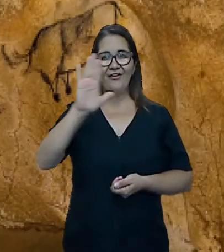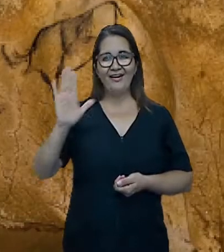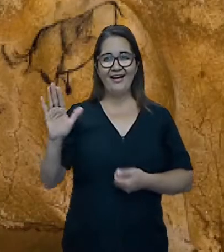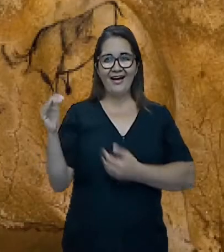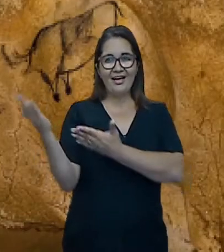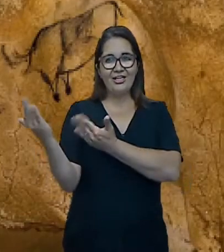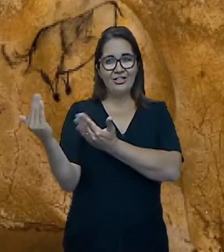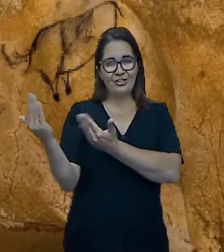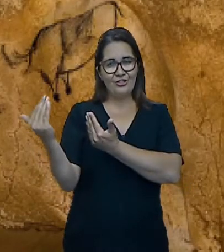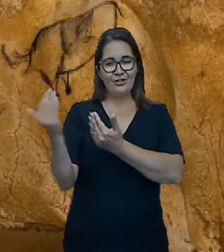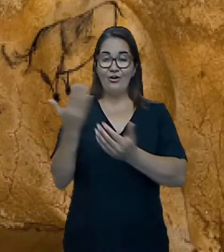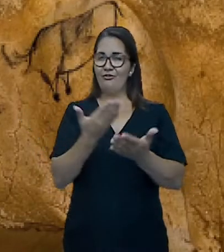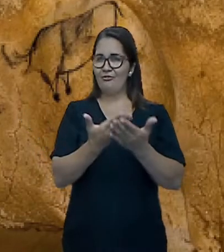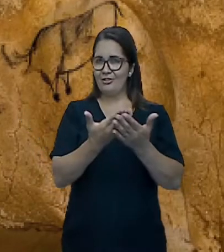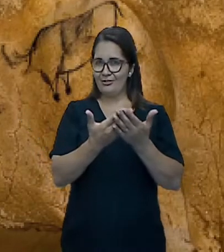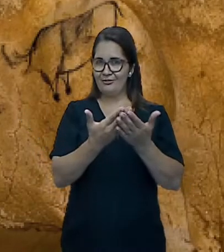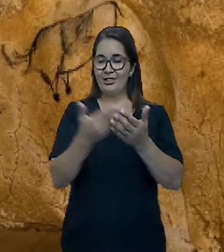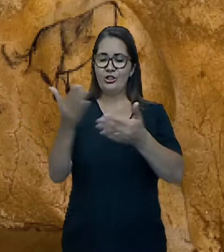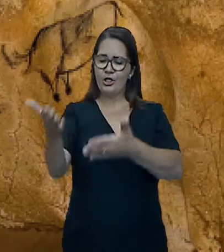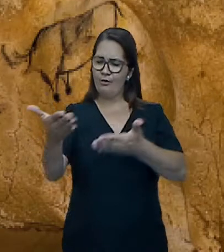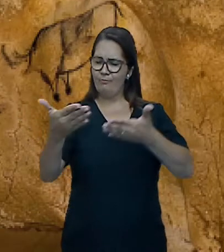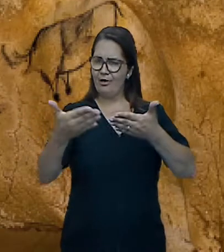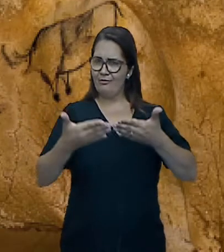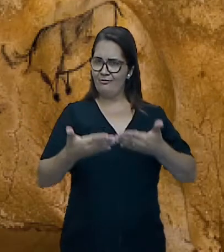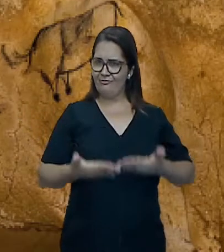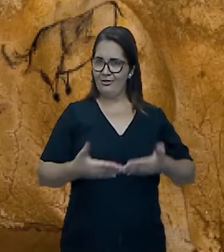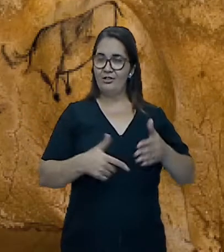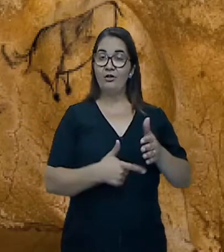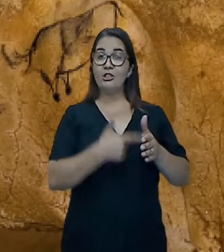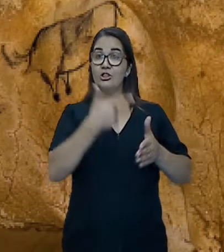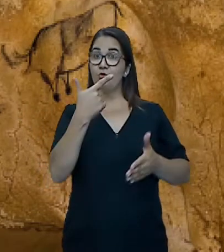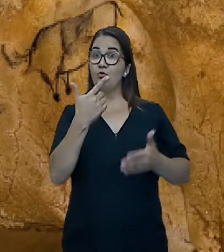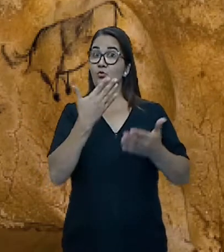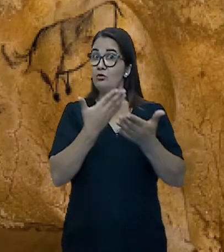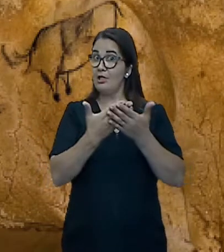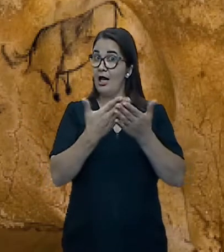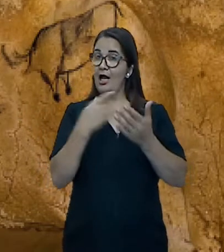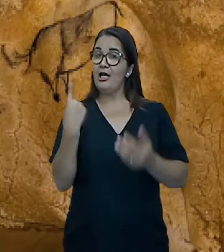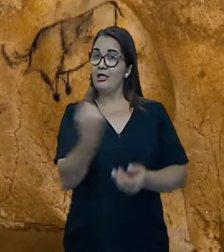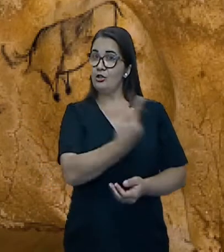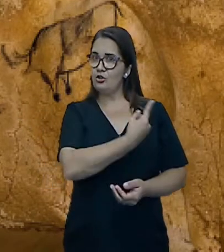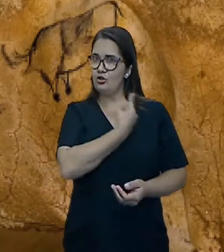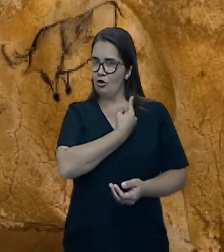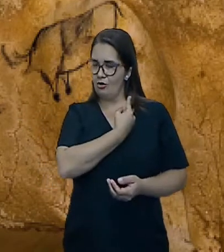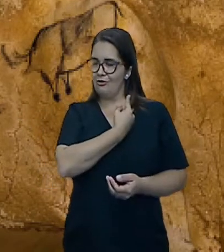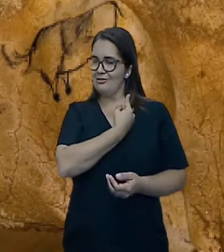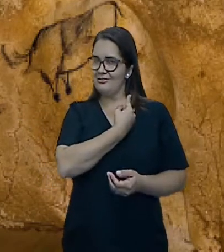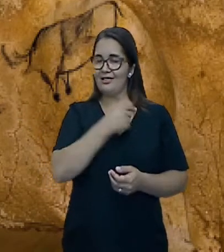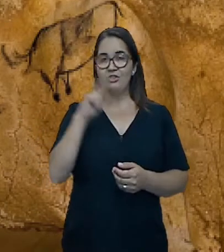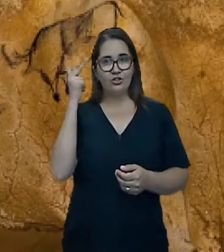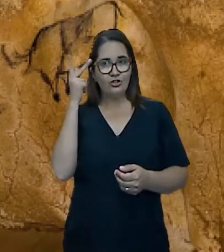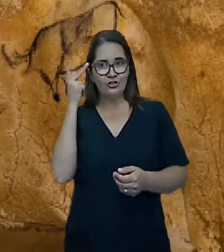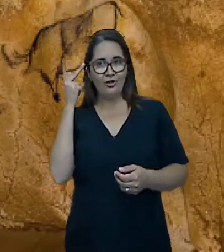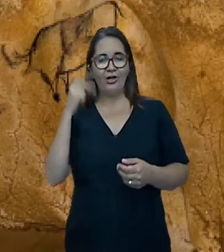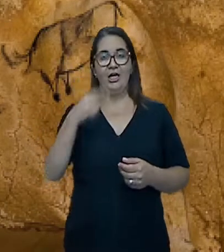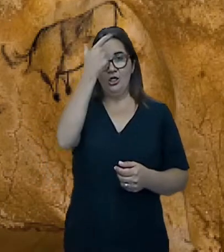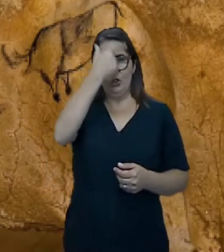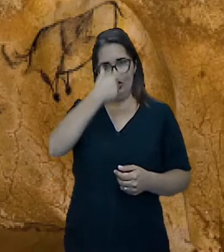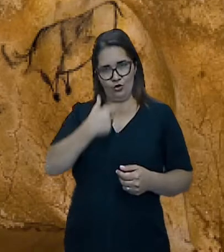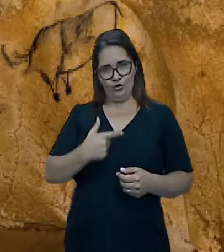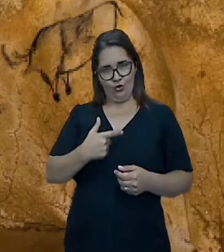Olá, alunos do sexto ano, bem-vindos à nossa segunda aula de História. Sou Jorge de Wellington, seu